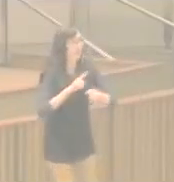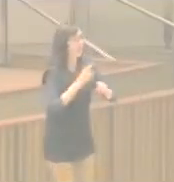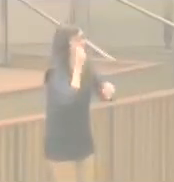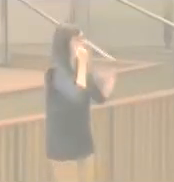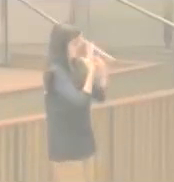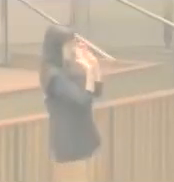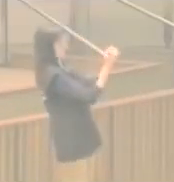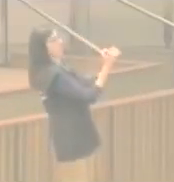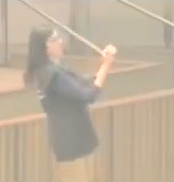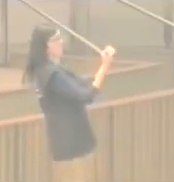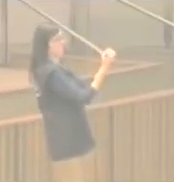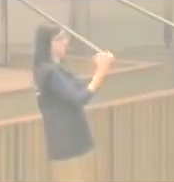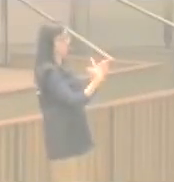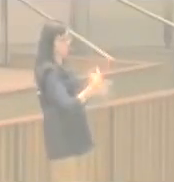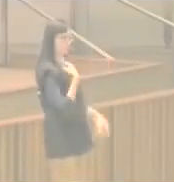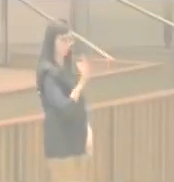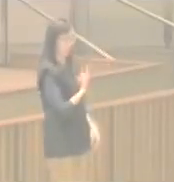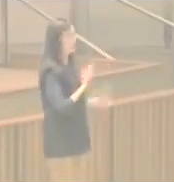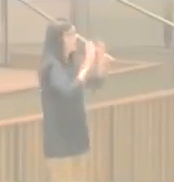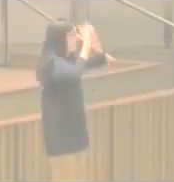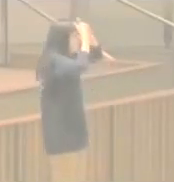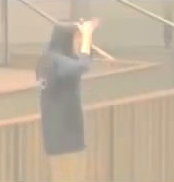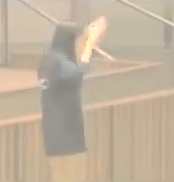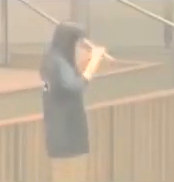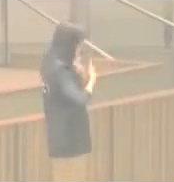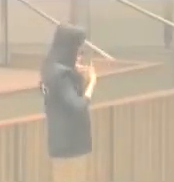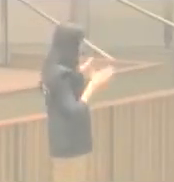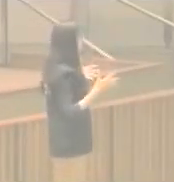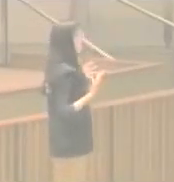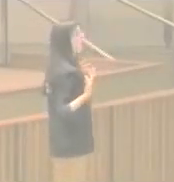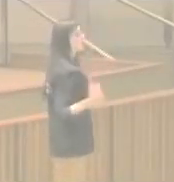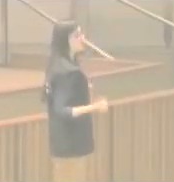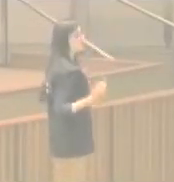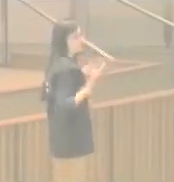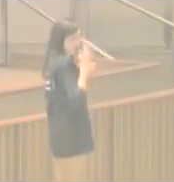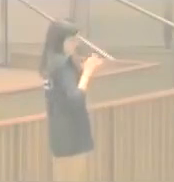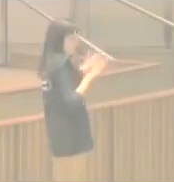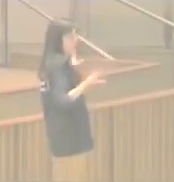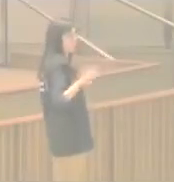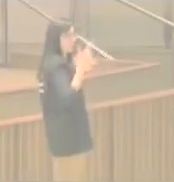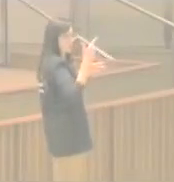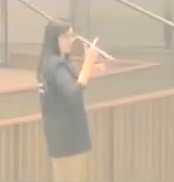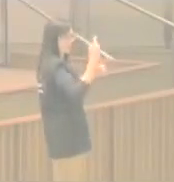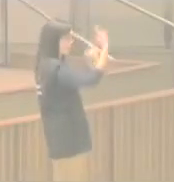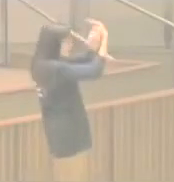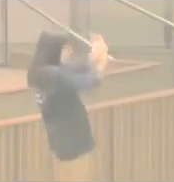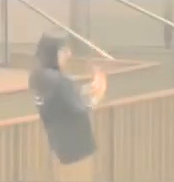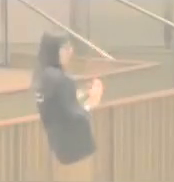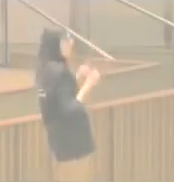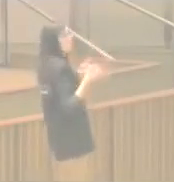vida, porque a gente abre janelas e portas espirituais para isso.